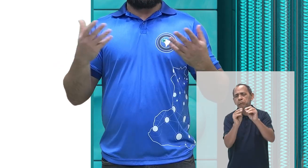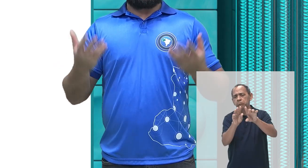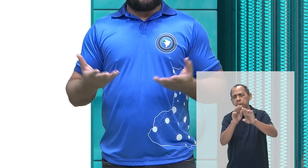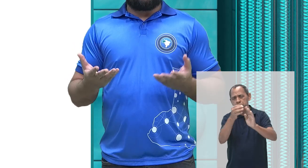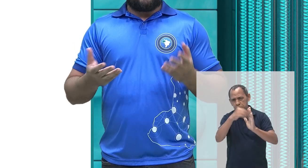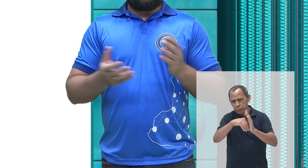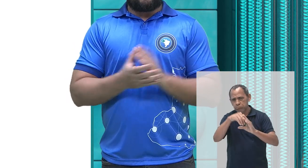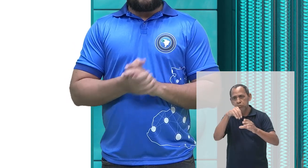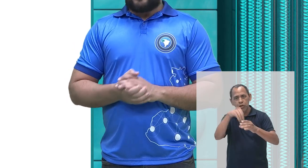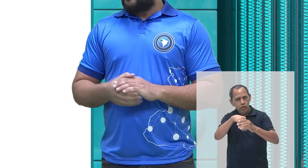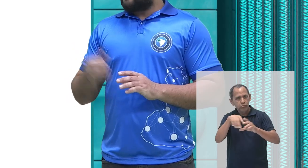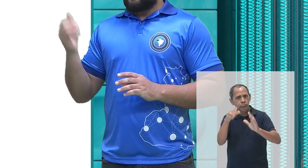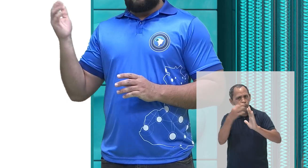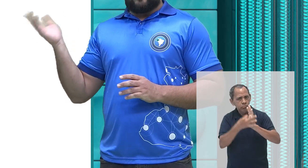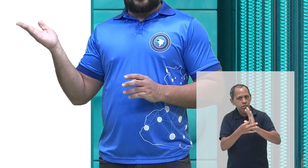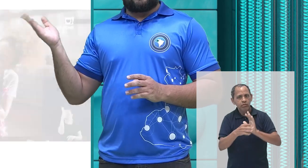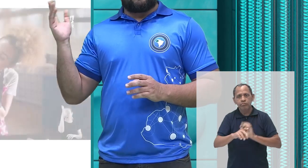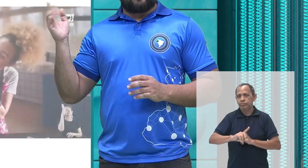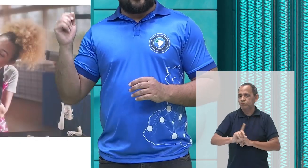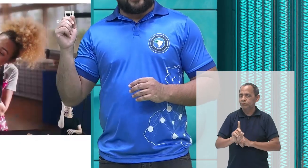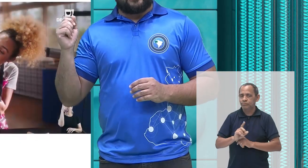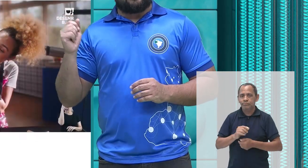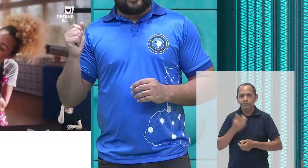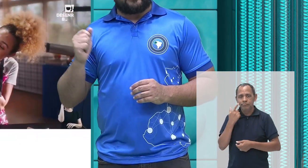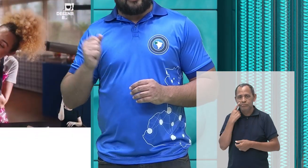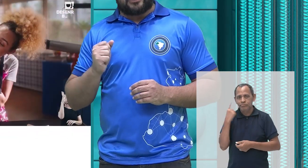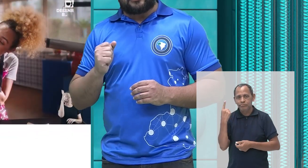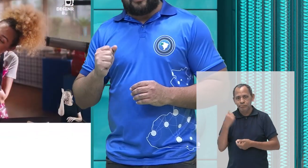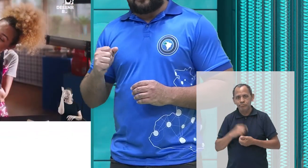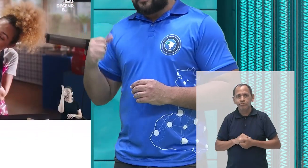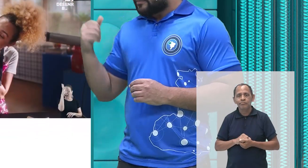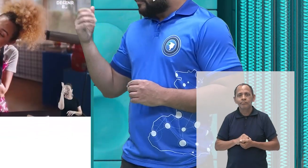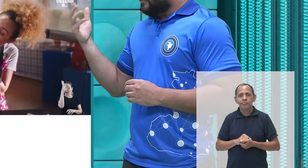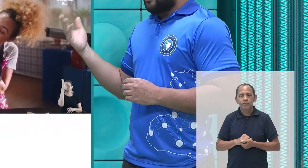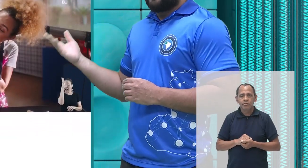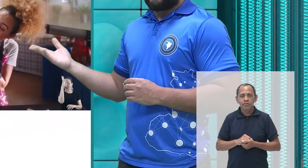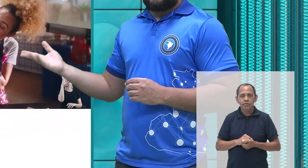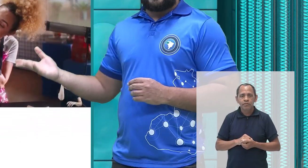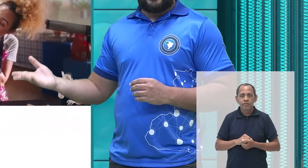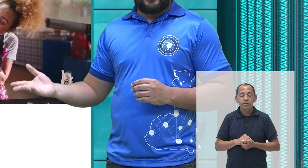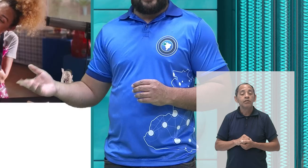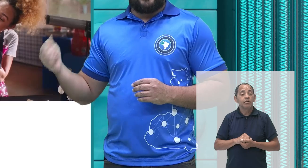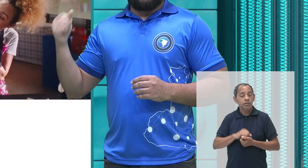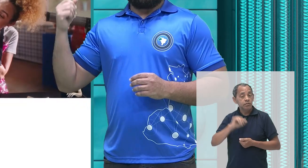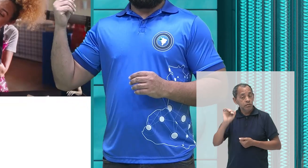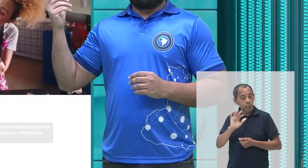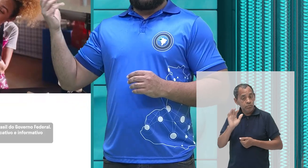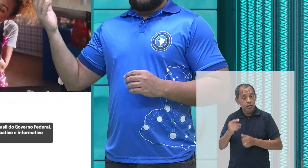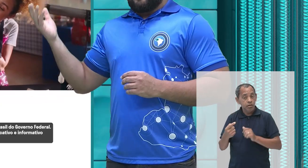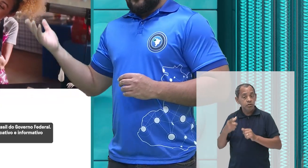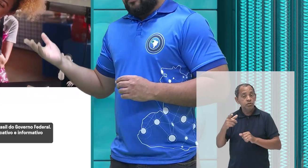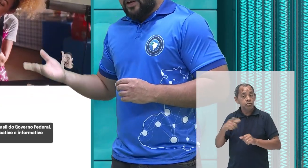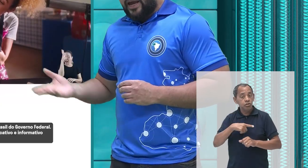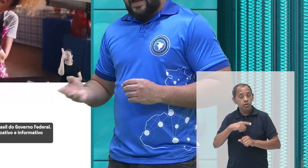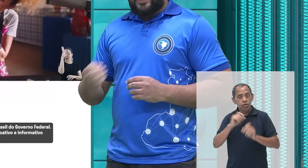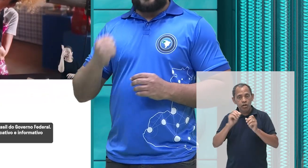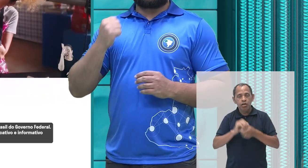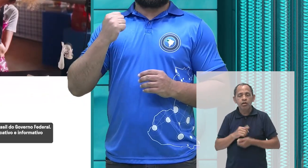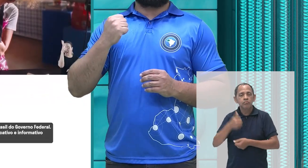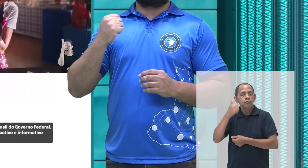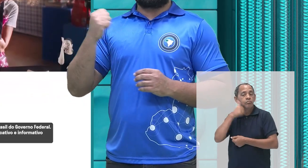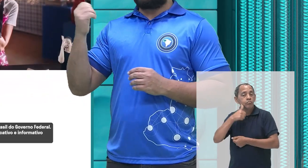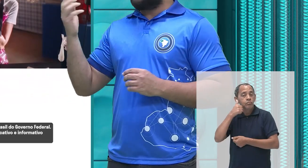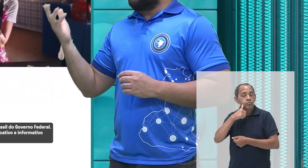texto? Não, foram imagens como essas. Vamos colocar aqui do lado, olha só. Nós temos aqui uma